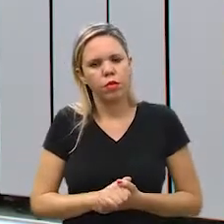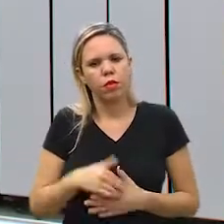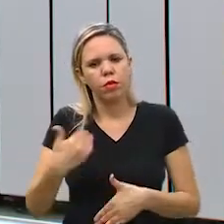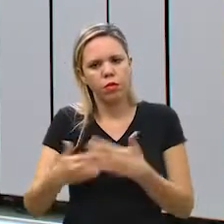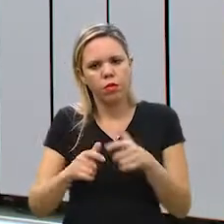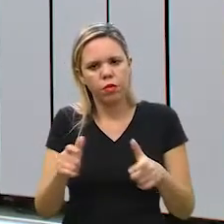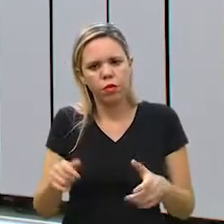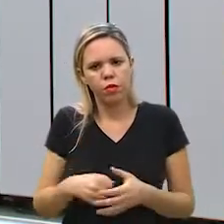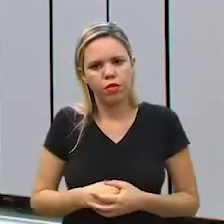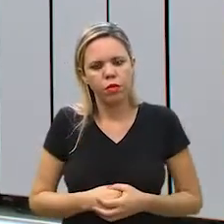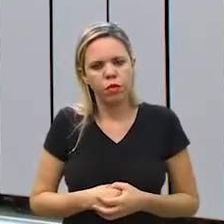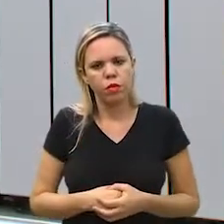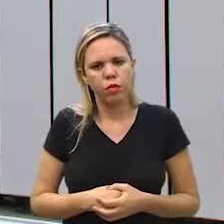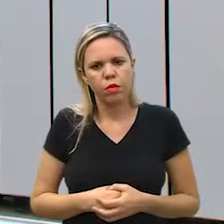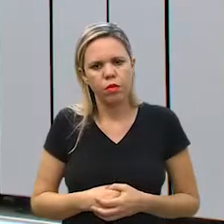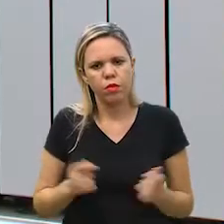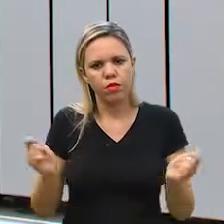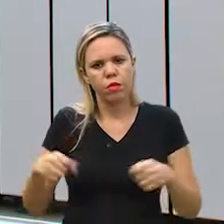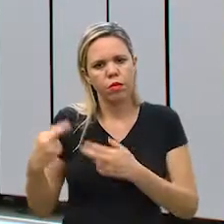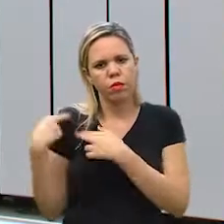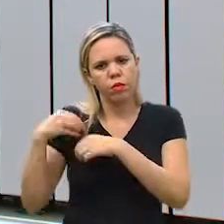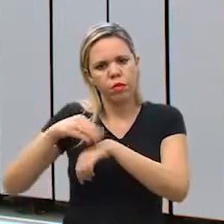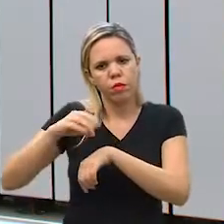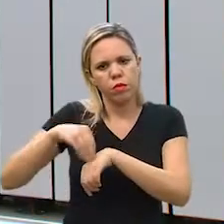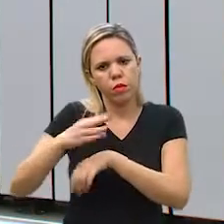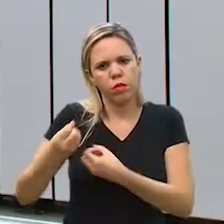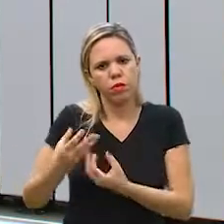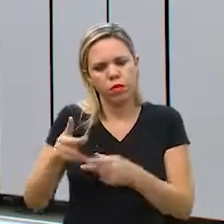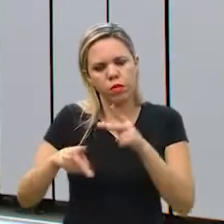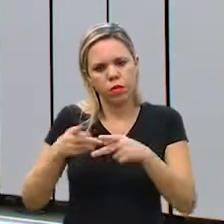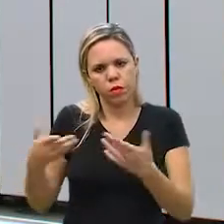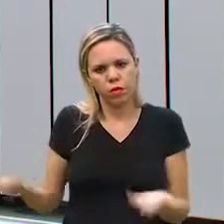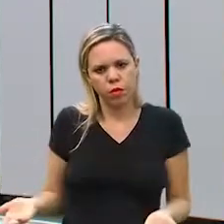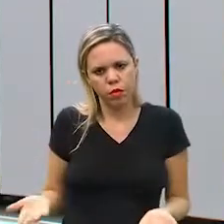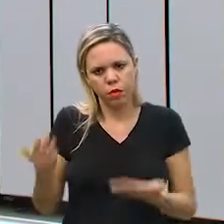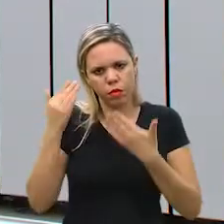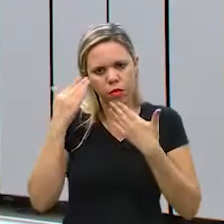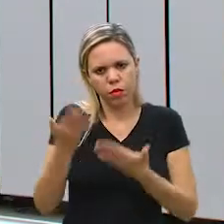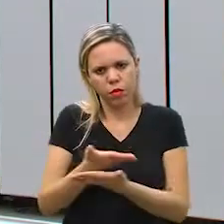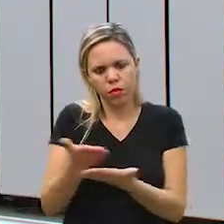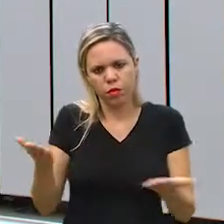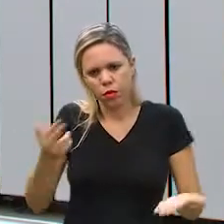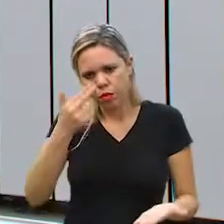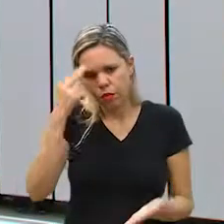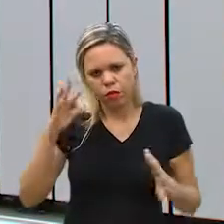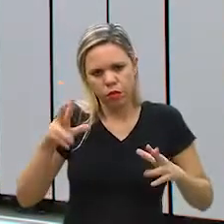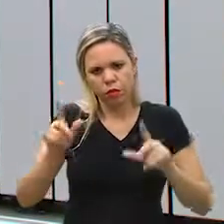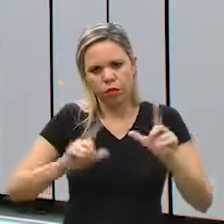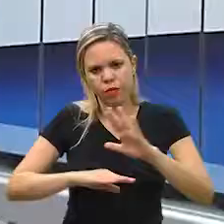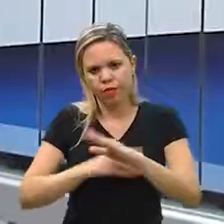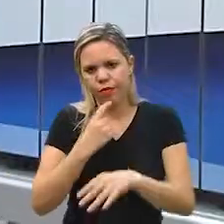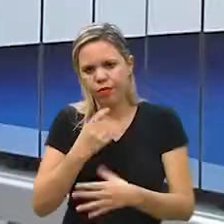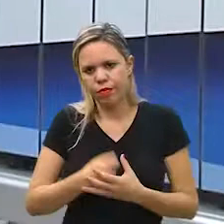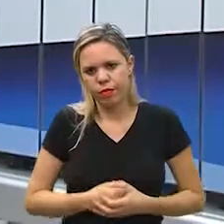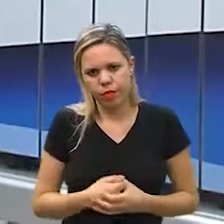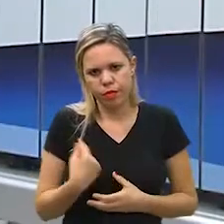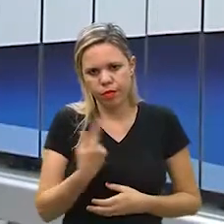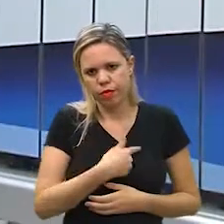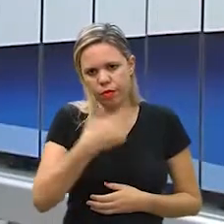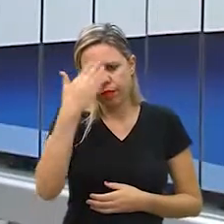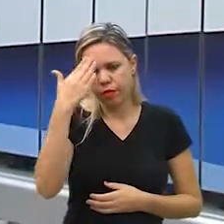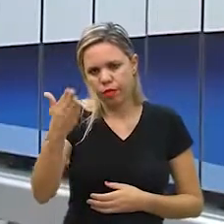vez mais a competência de vocês levando a informação para a população. Obrigado a você, Gabriel, e a todos da TV Câmara. Nós